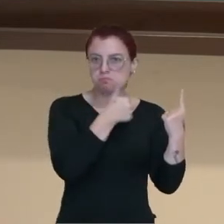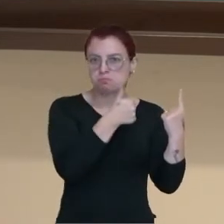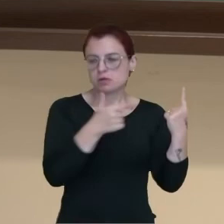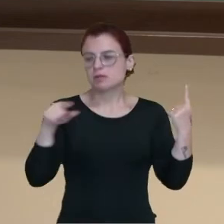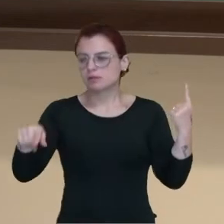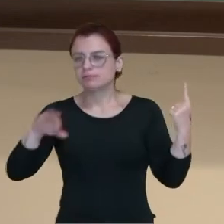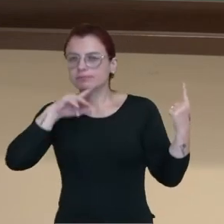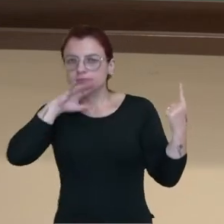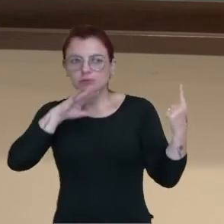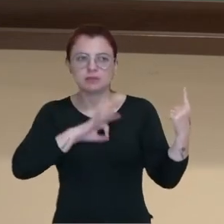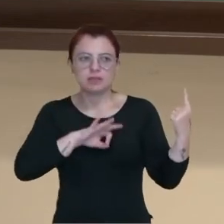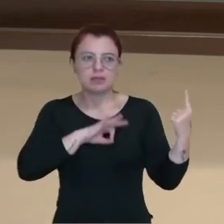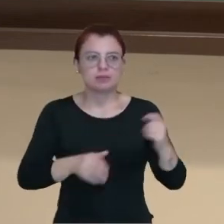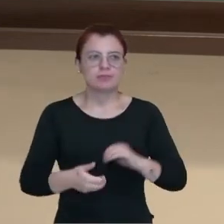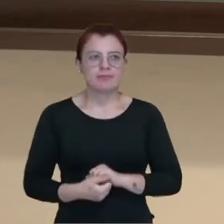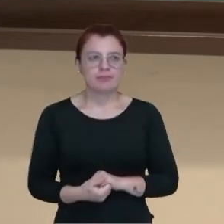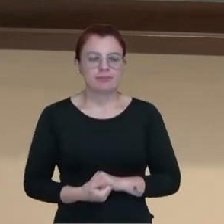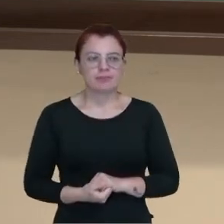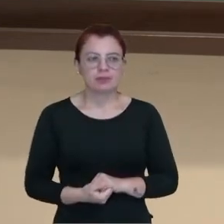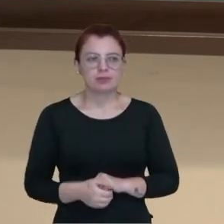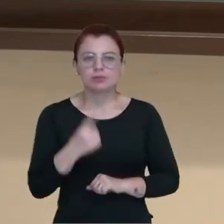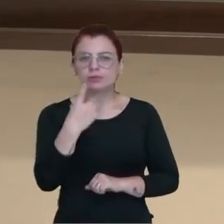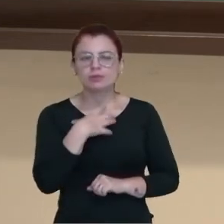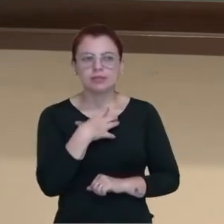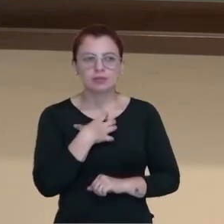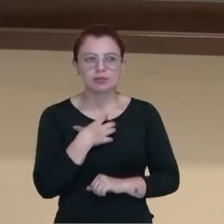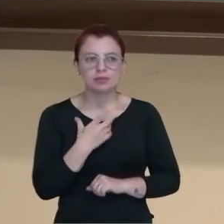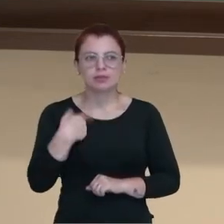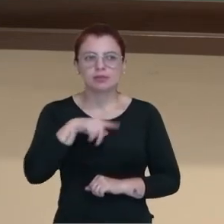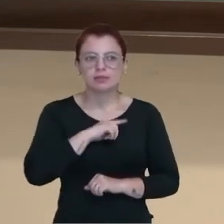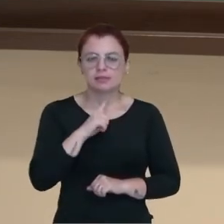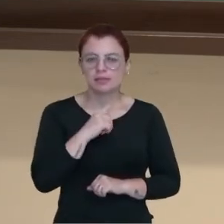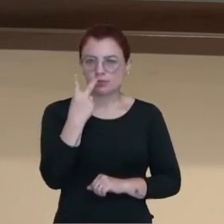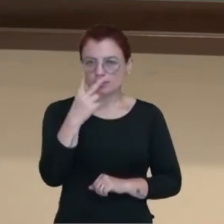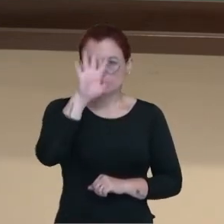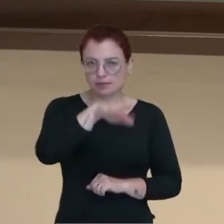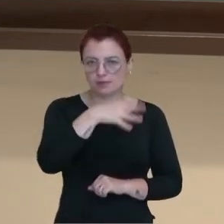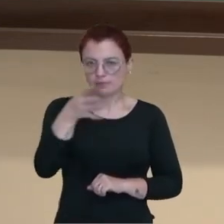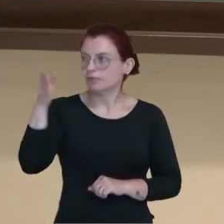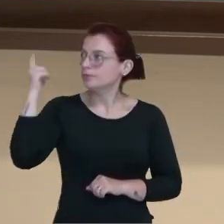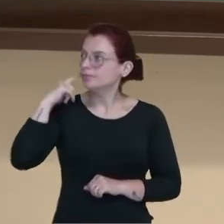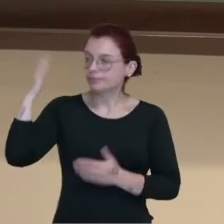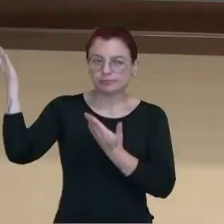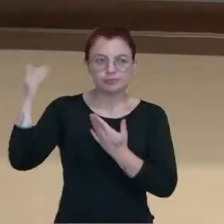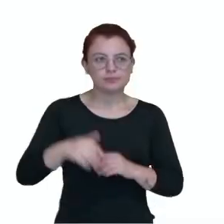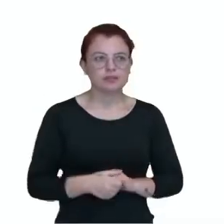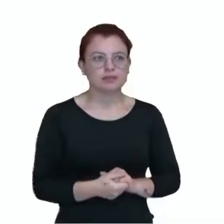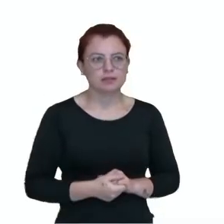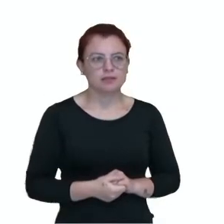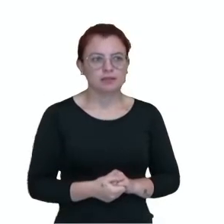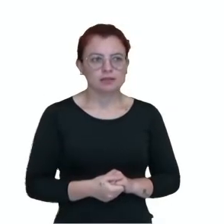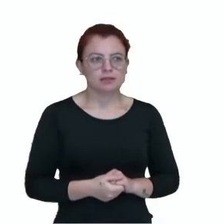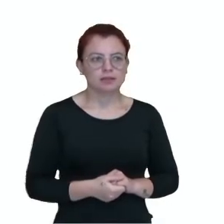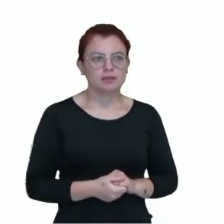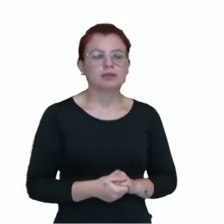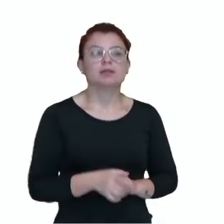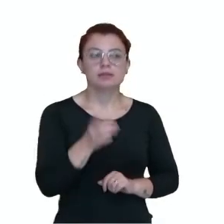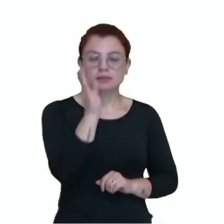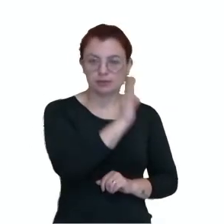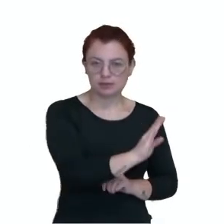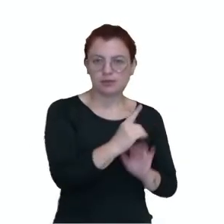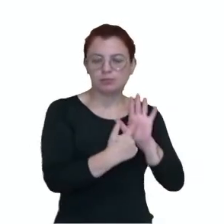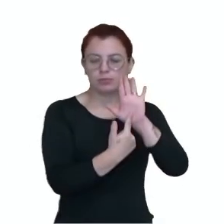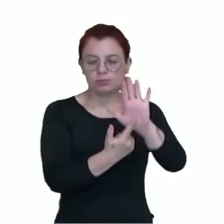pouco. Certo? Uma situação aqui, pessoal, nós temos dois gráficos. Esse primeiro mostra o coeficiente de Gini